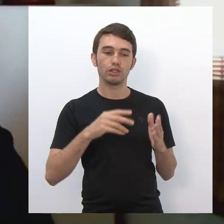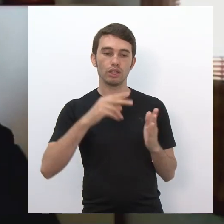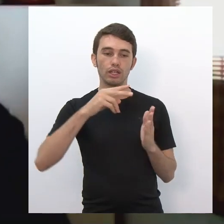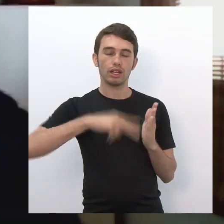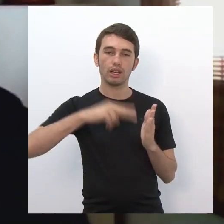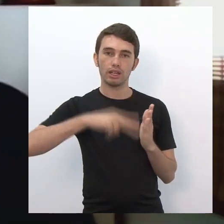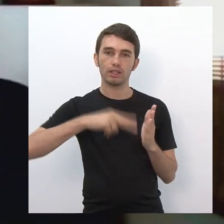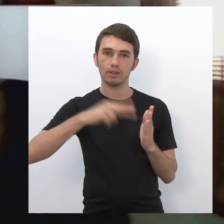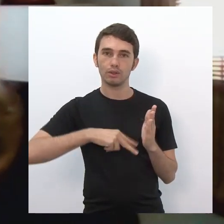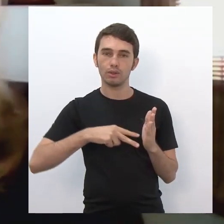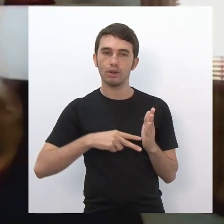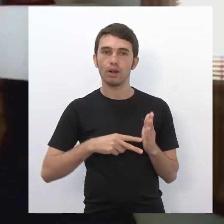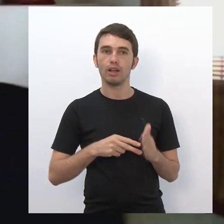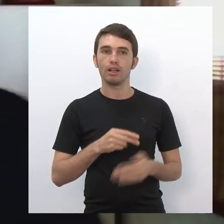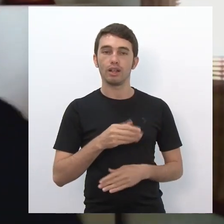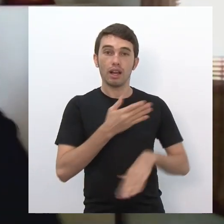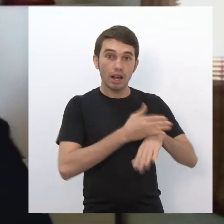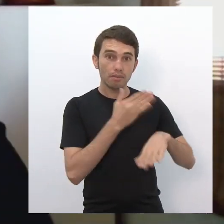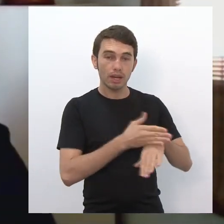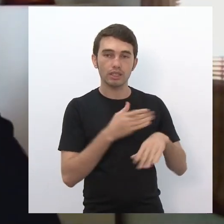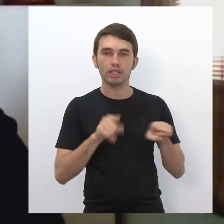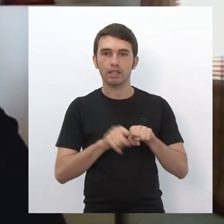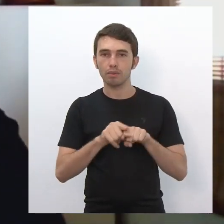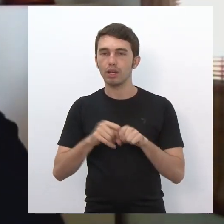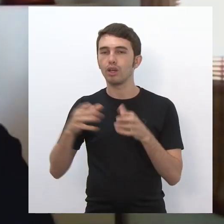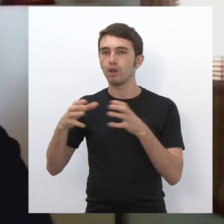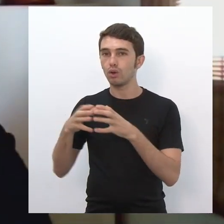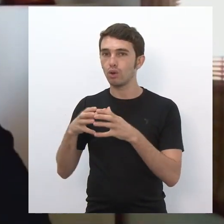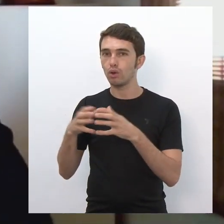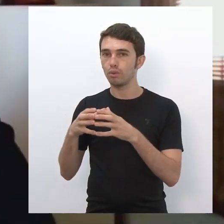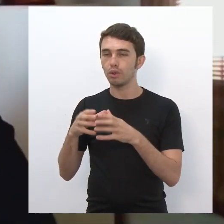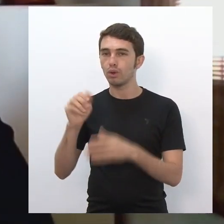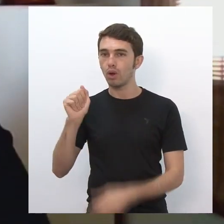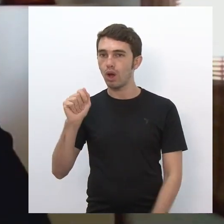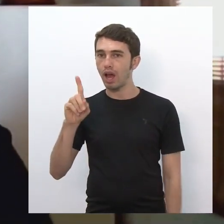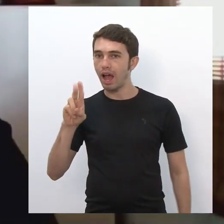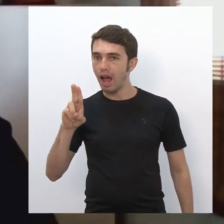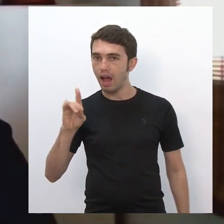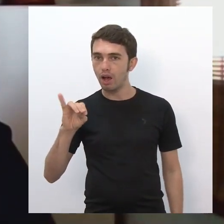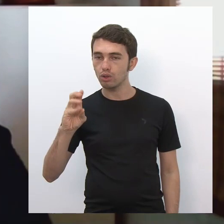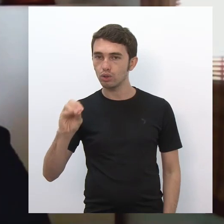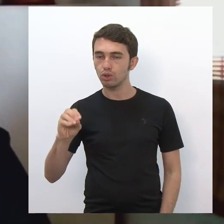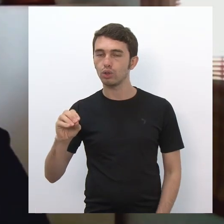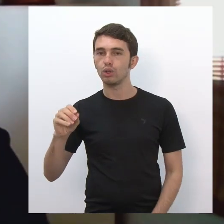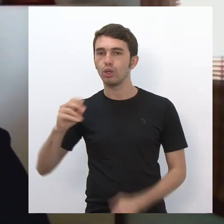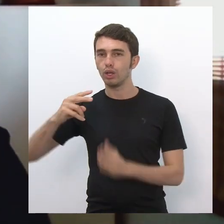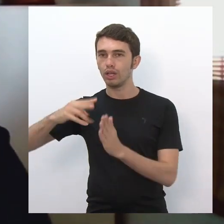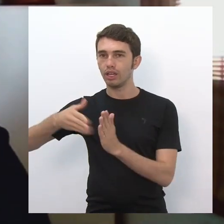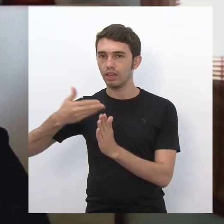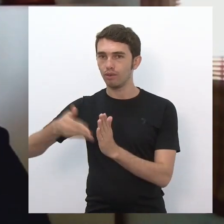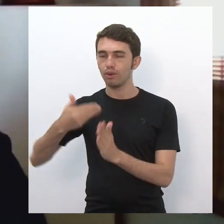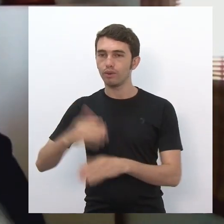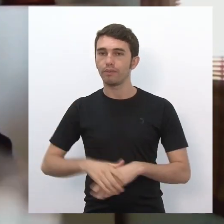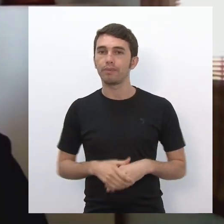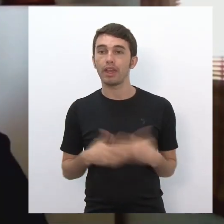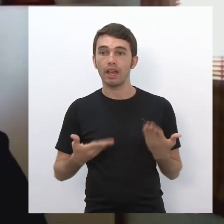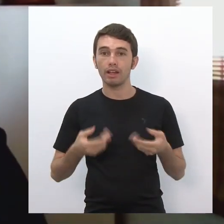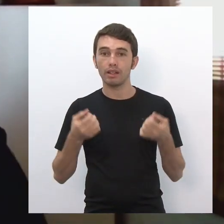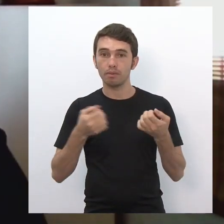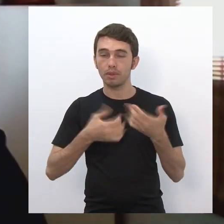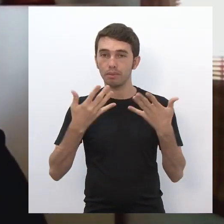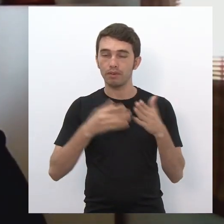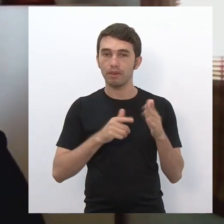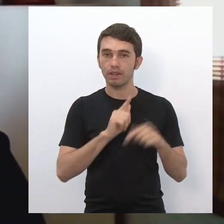Audiolivro. E o programa de hoje vai ser dividido em dois blocos. No primeiro bloco, o Pierre vai falar sobre o trabalho de gestão, de planejamento